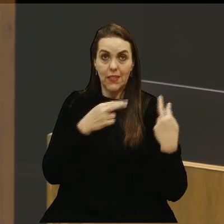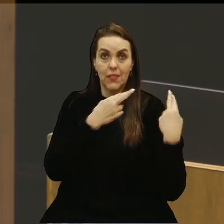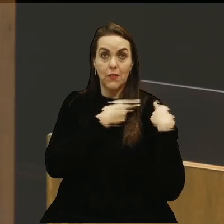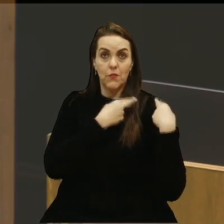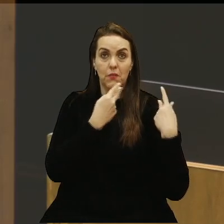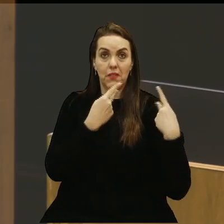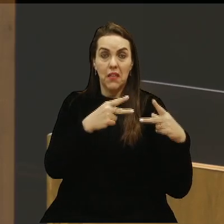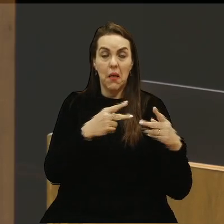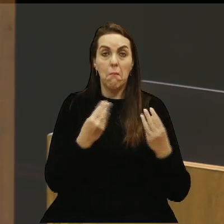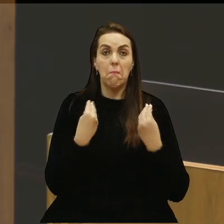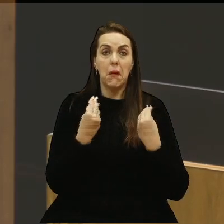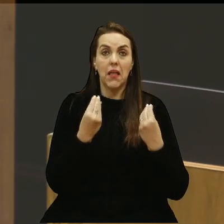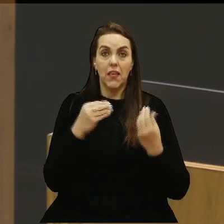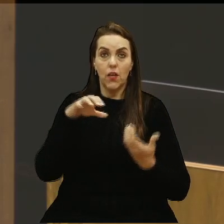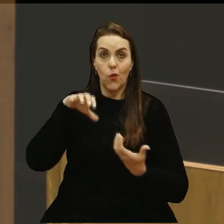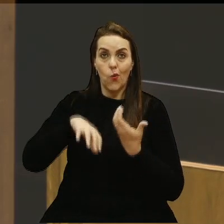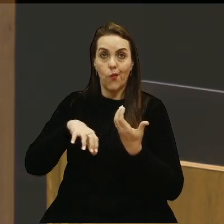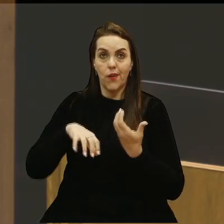serve o Congresso, então?